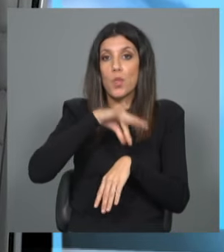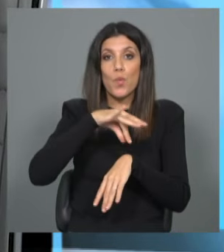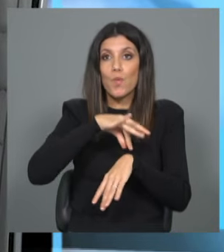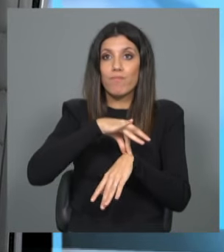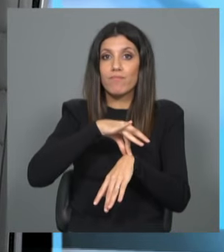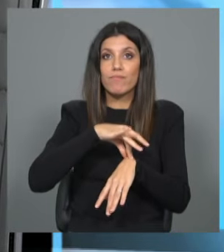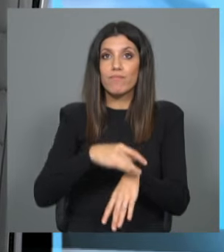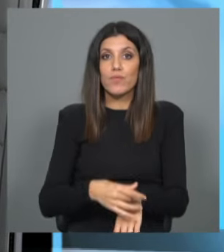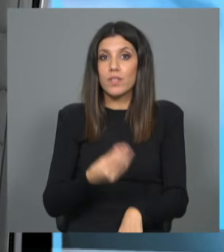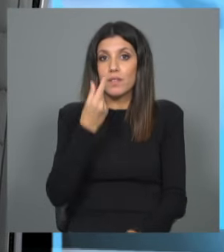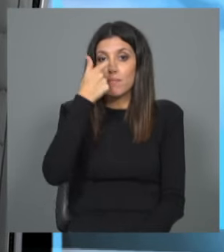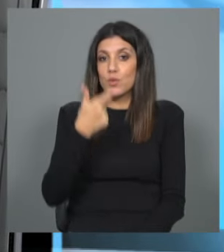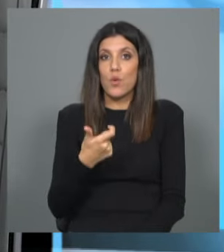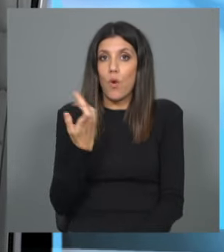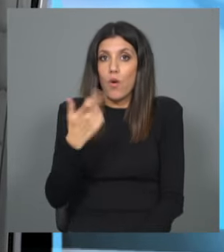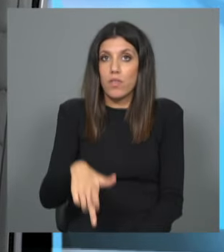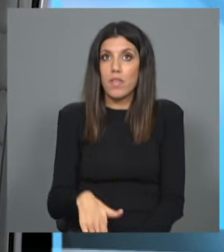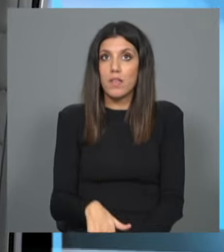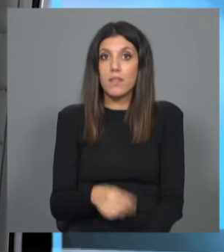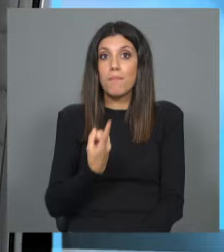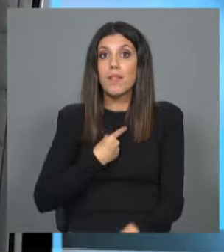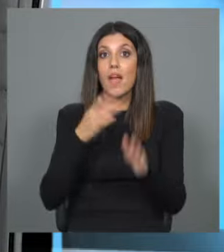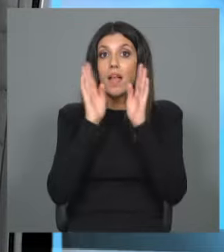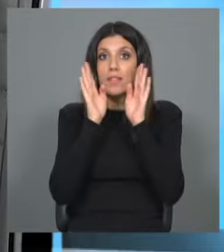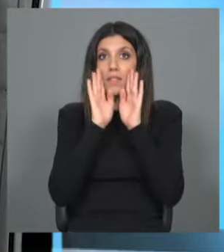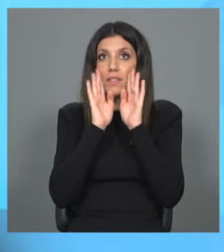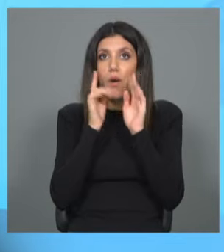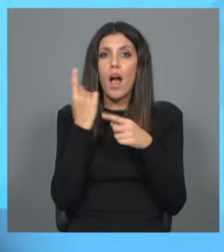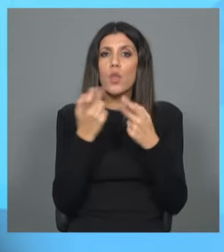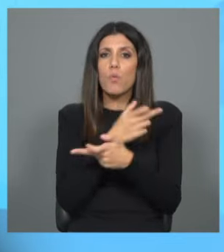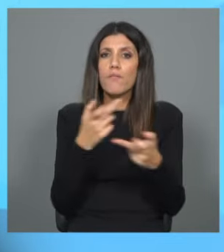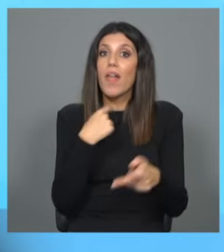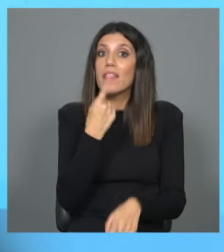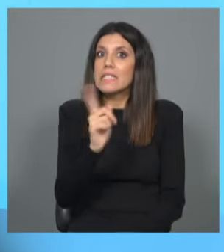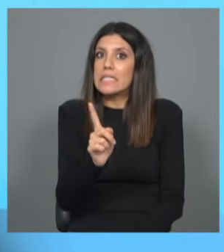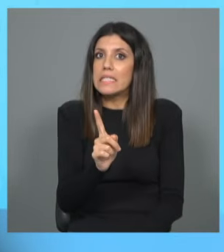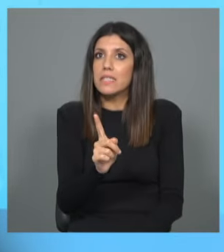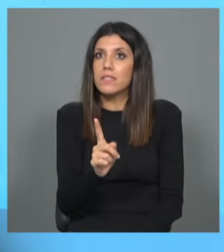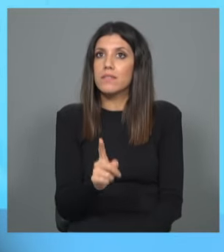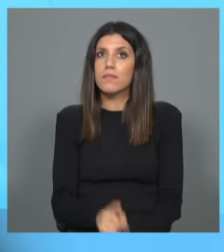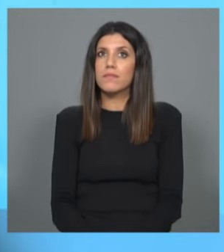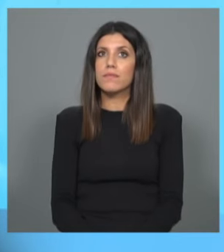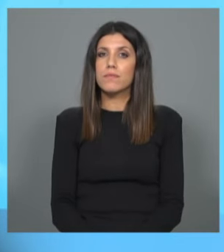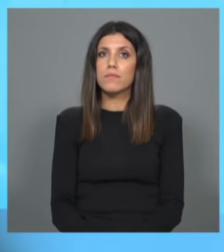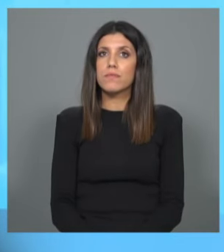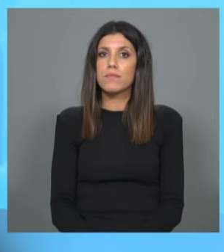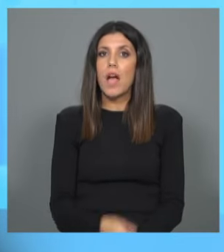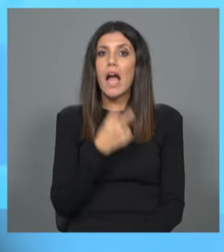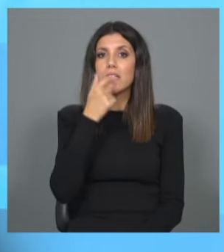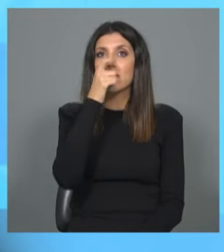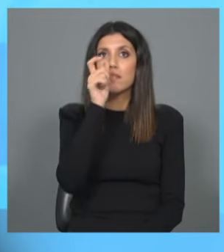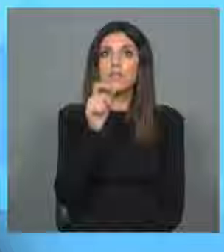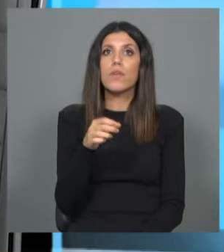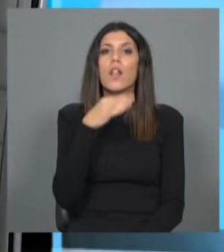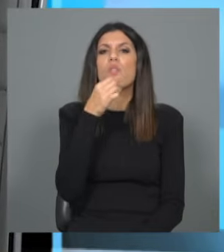e a atenção que temos que dar uns aos outros. Há frases que não devemos dizer, por exemplo, a quem está diante num sofrimento extremo? Não fales